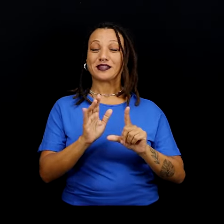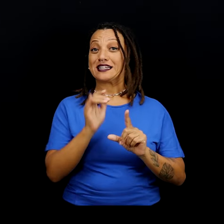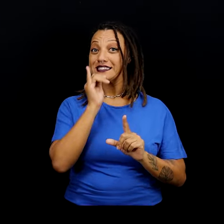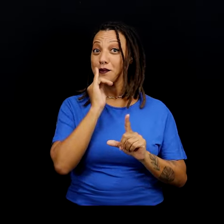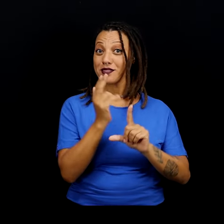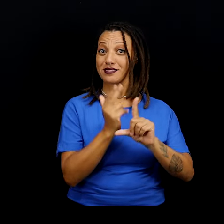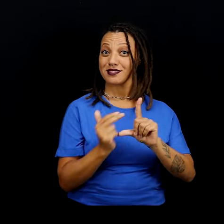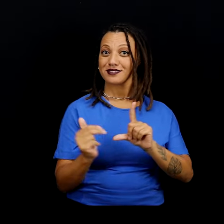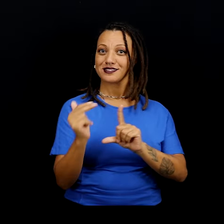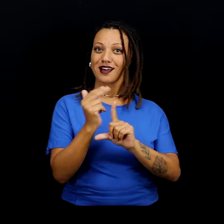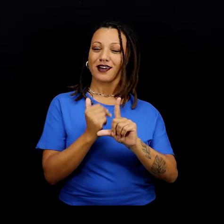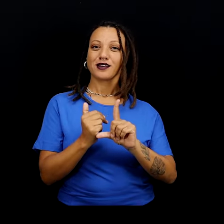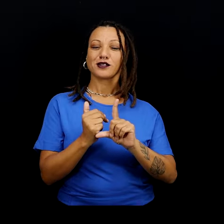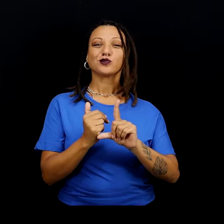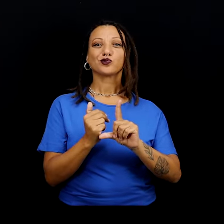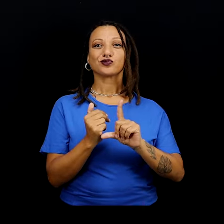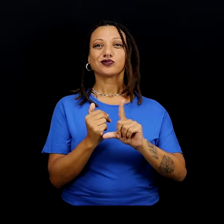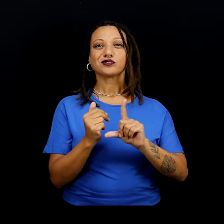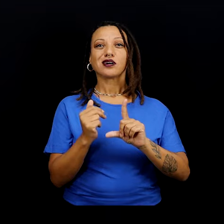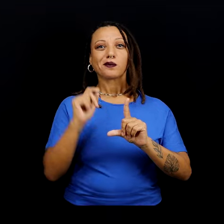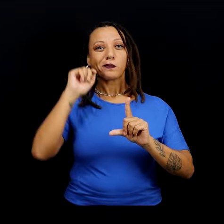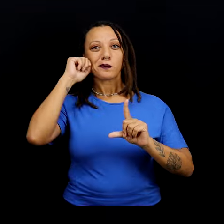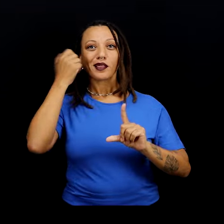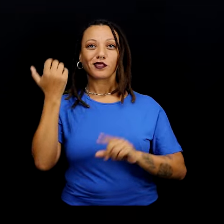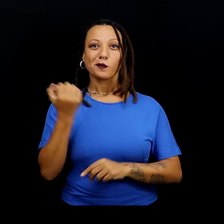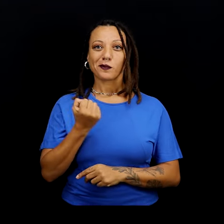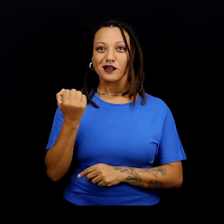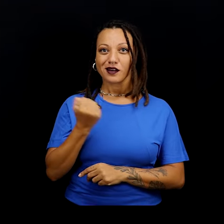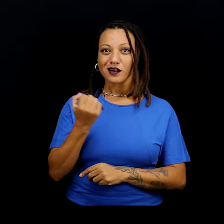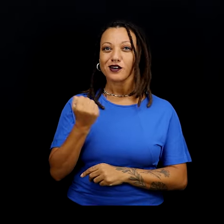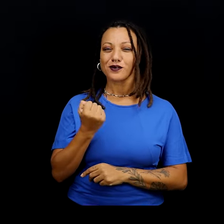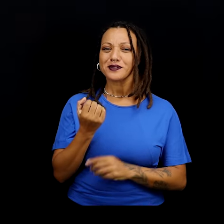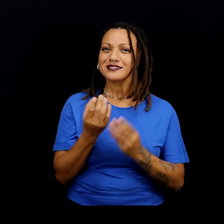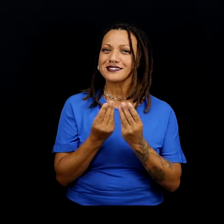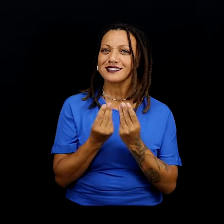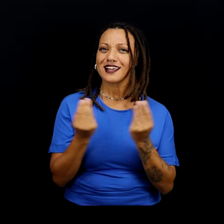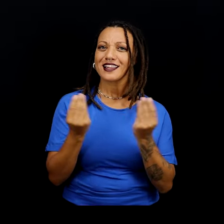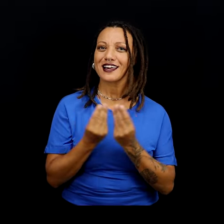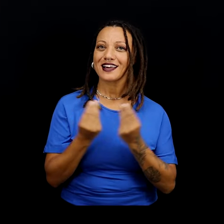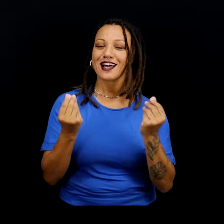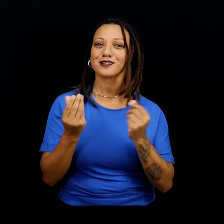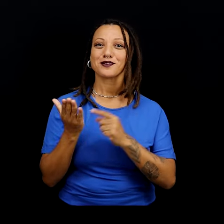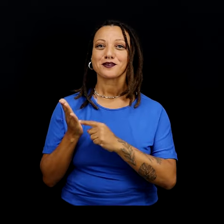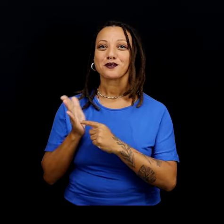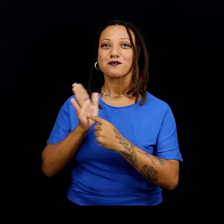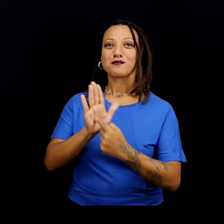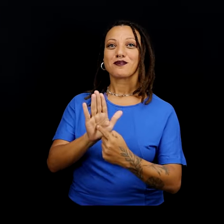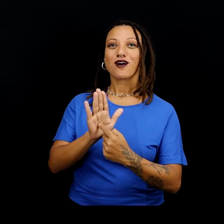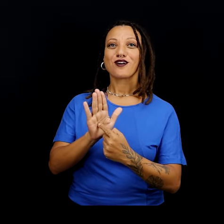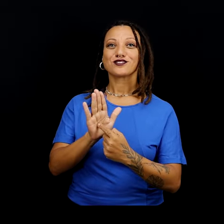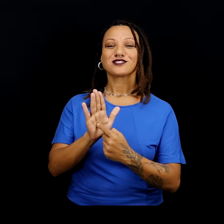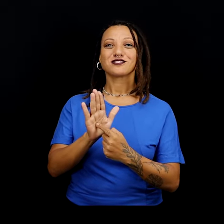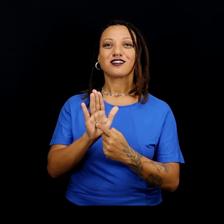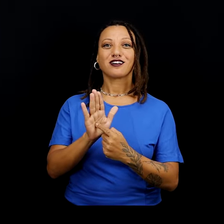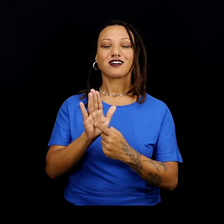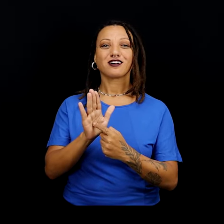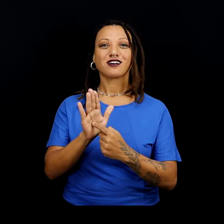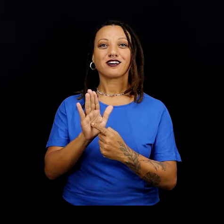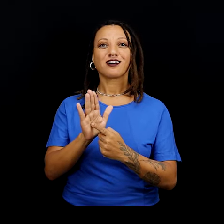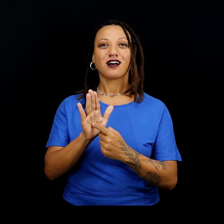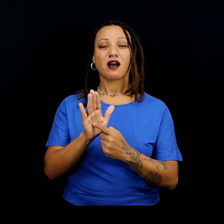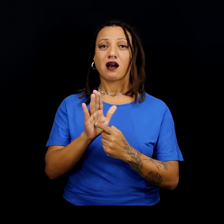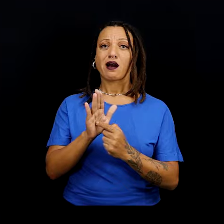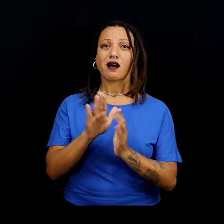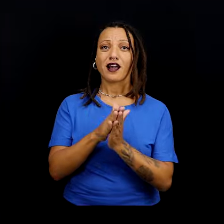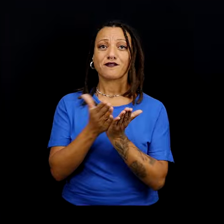tem desenhos, que são desenhos preto e branco, desenhos muito delicados feitos para ilustrar a coluna de